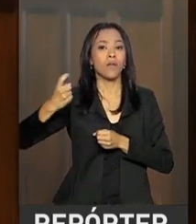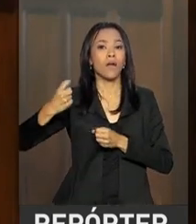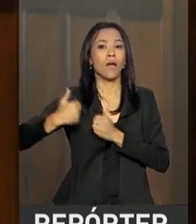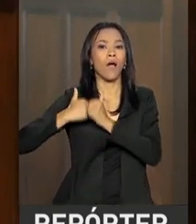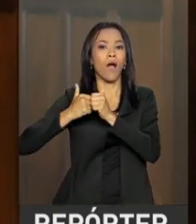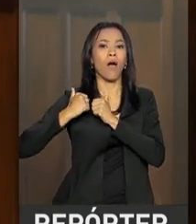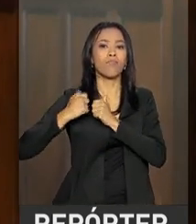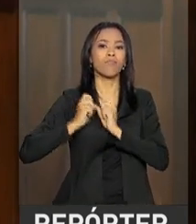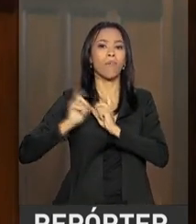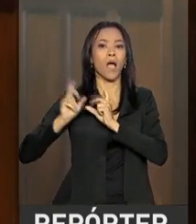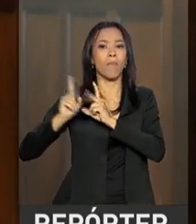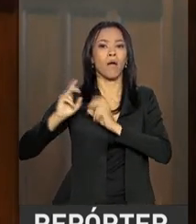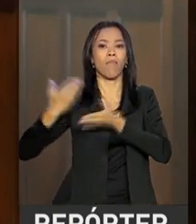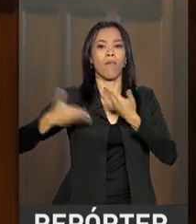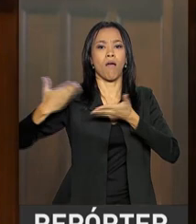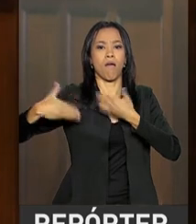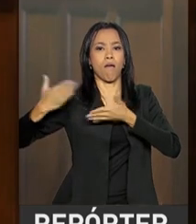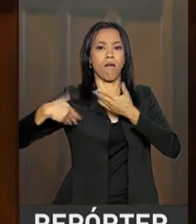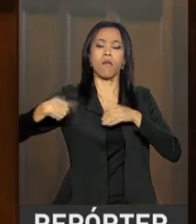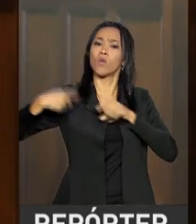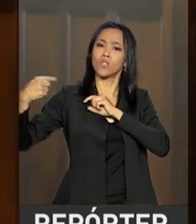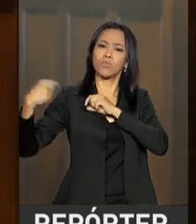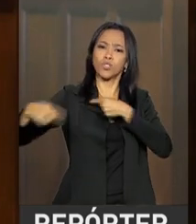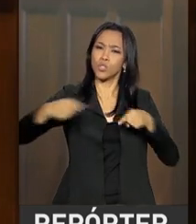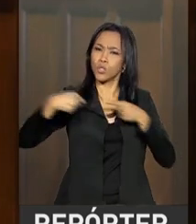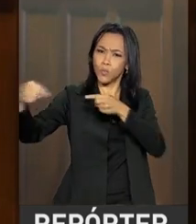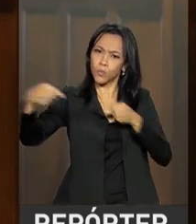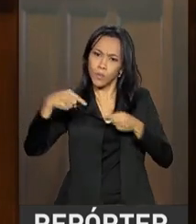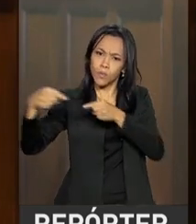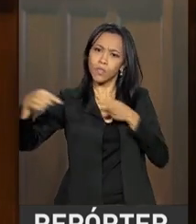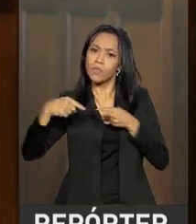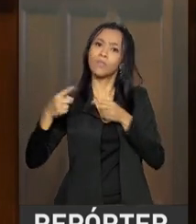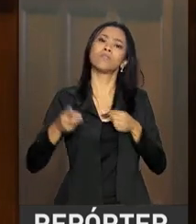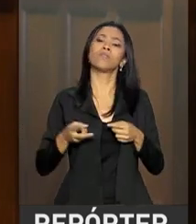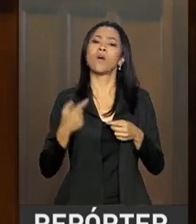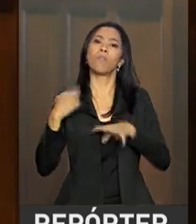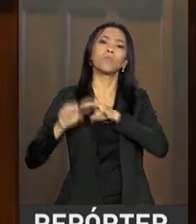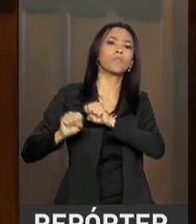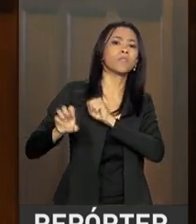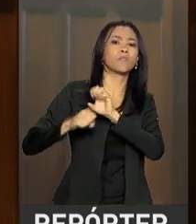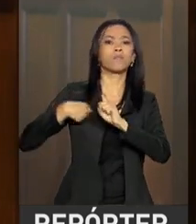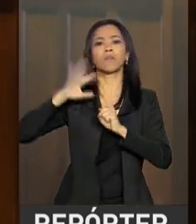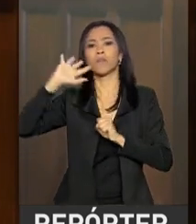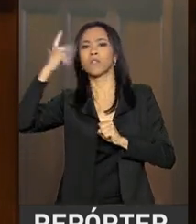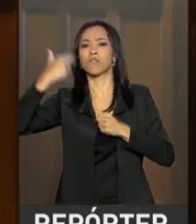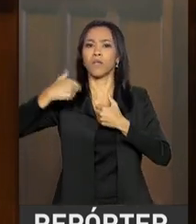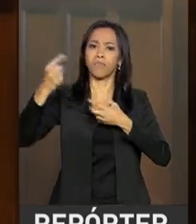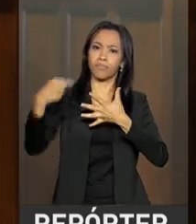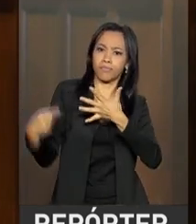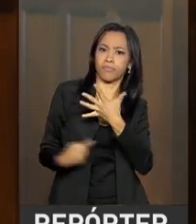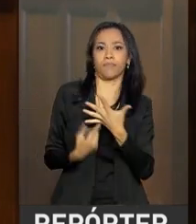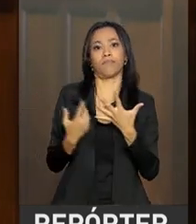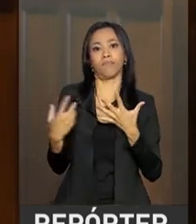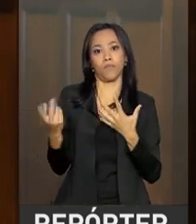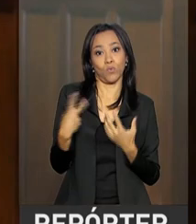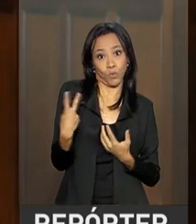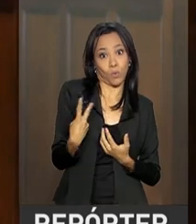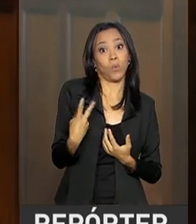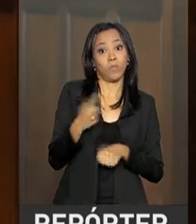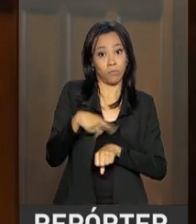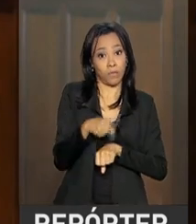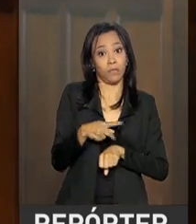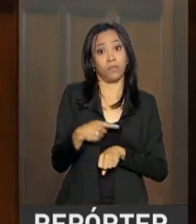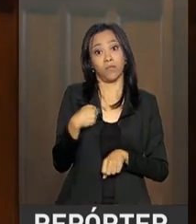somos países e que estamos discutindo em conjunto problema e estamos buscando alternativas em conjunto não seu do brasil